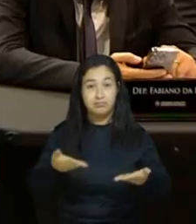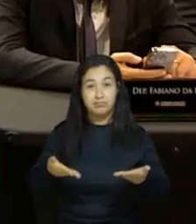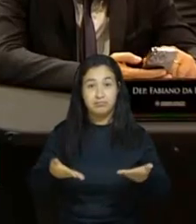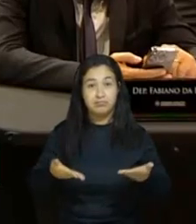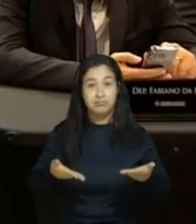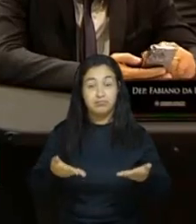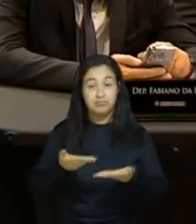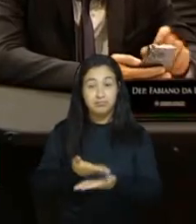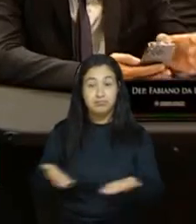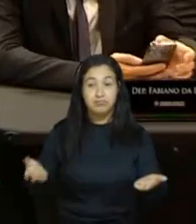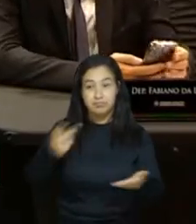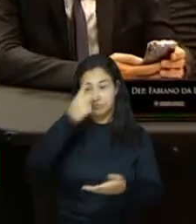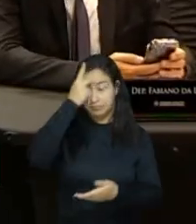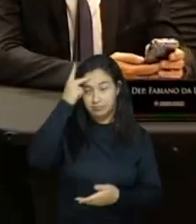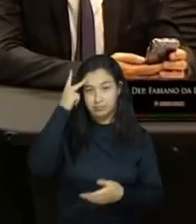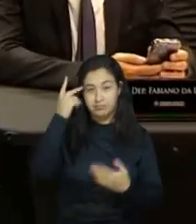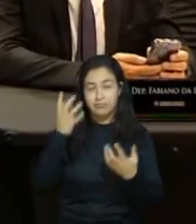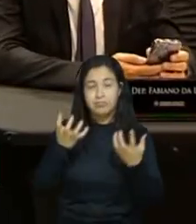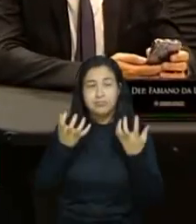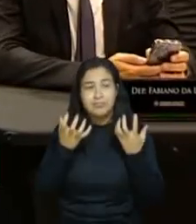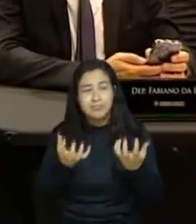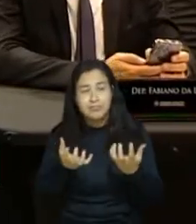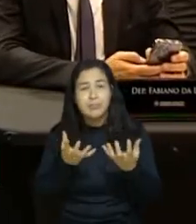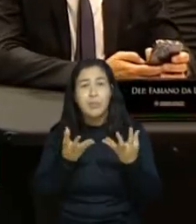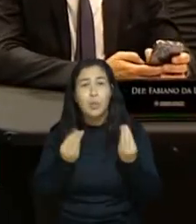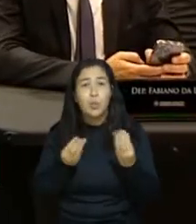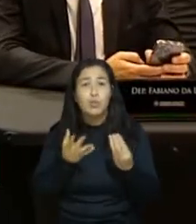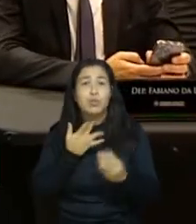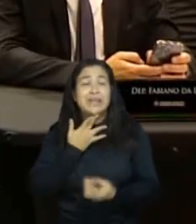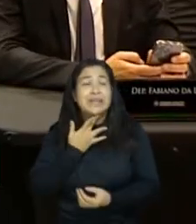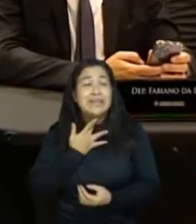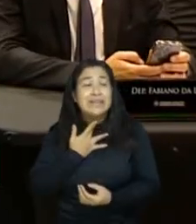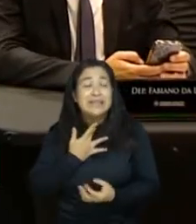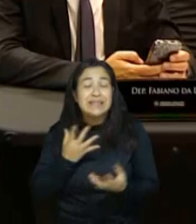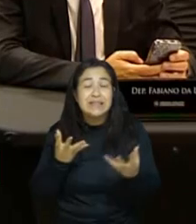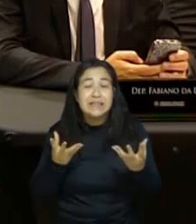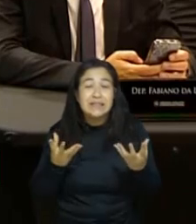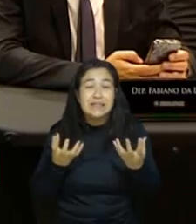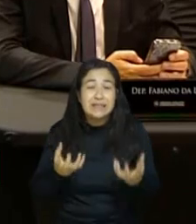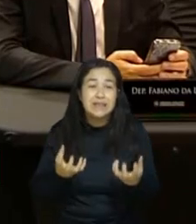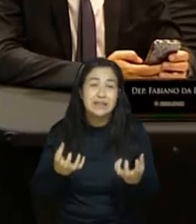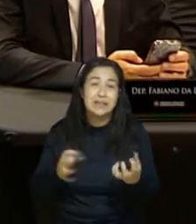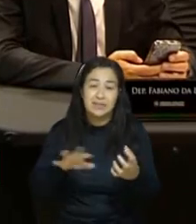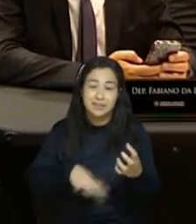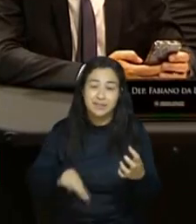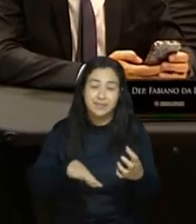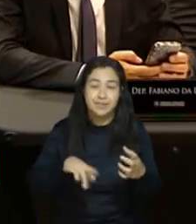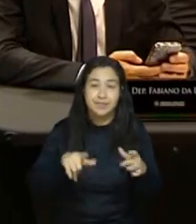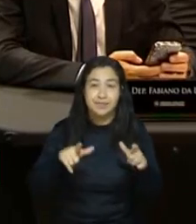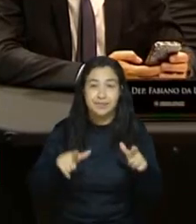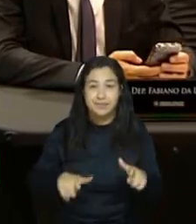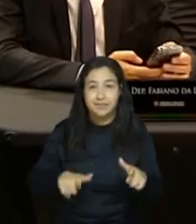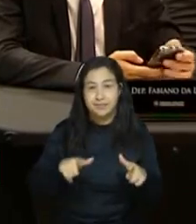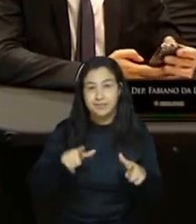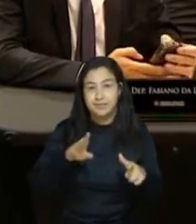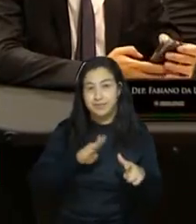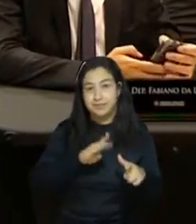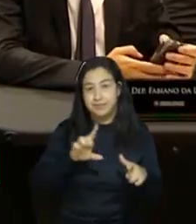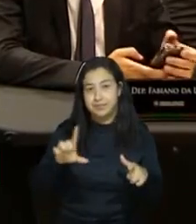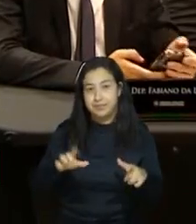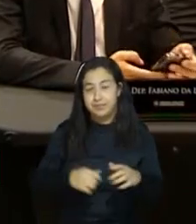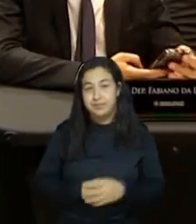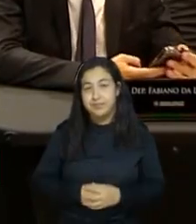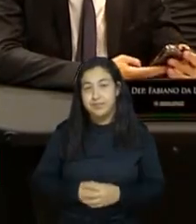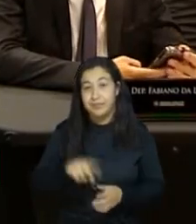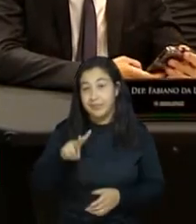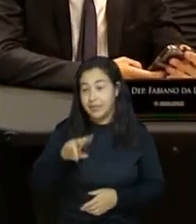uma comunidade que foi a primeira comunidade a se constituir na região de Blumenau. A Vila Itoupava, na verdade, foi o